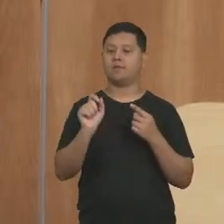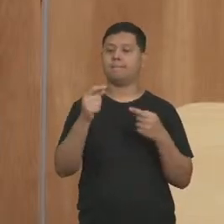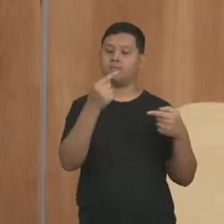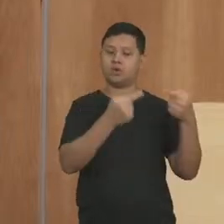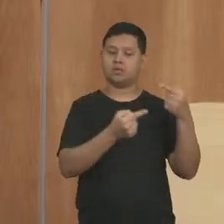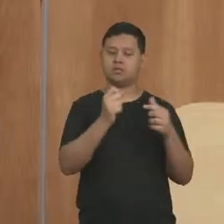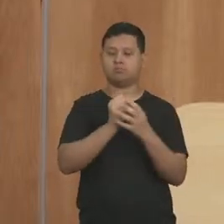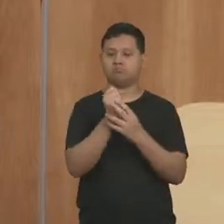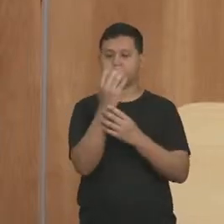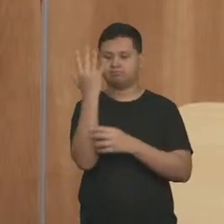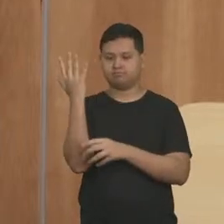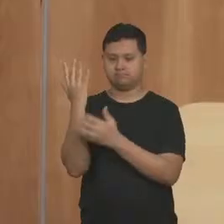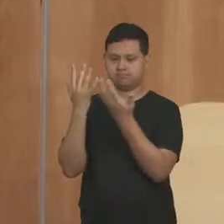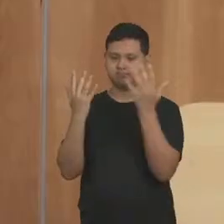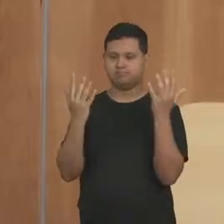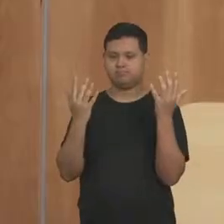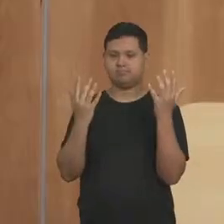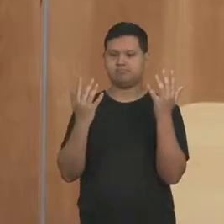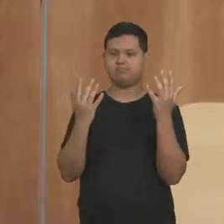política ambiental municipal.